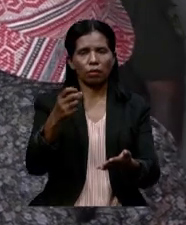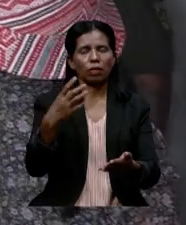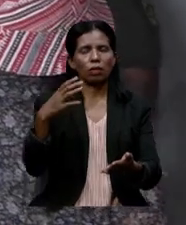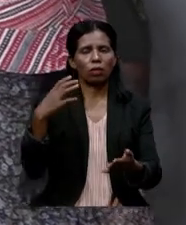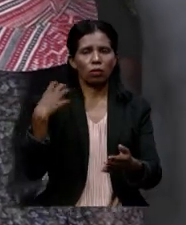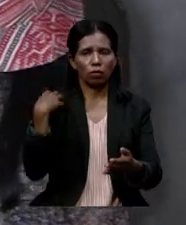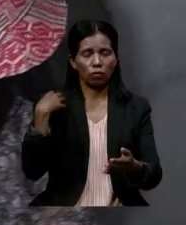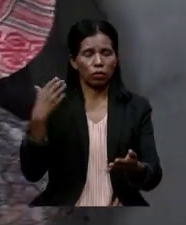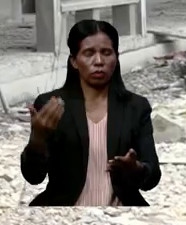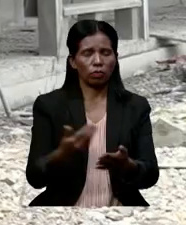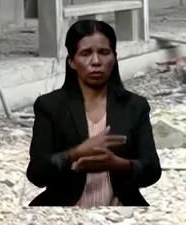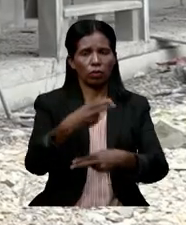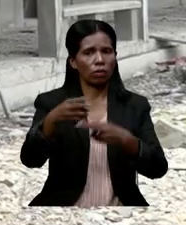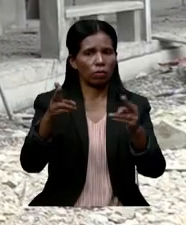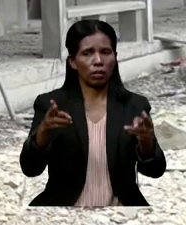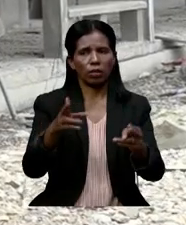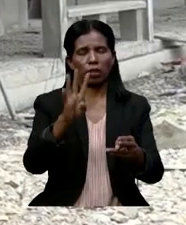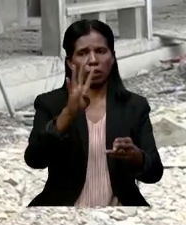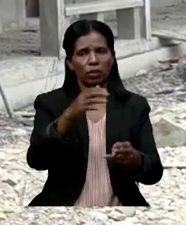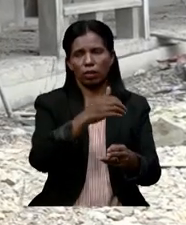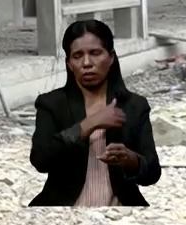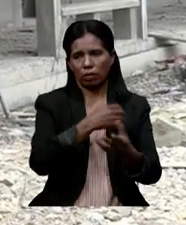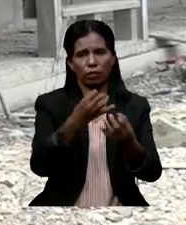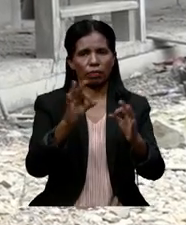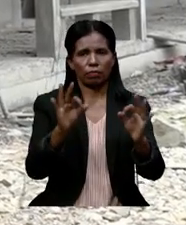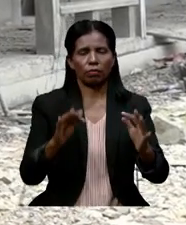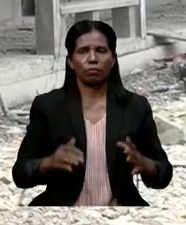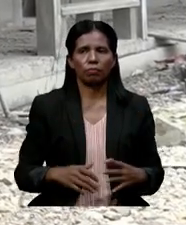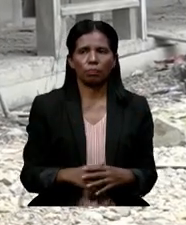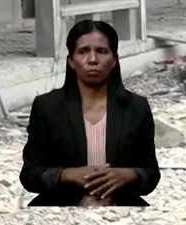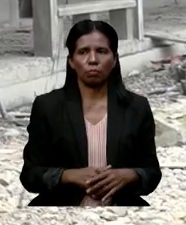Rosala Hat, Sedocremata, Emerenciana Martins, Lamberto da Silva, GMN.